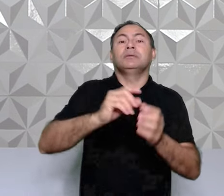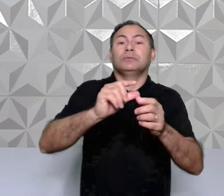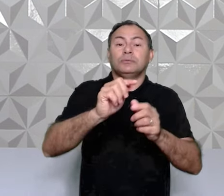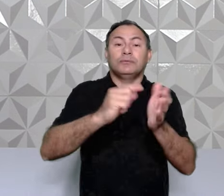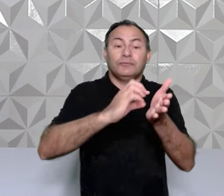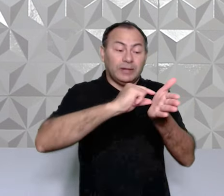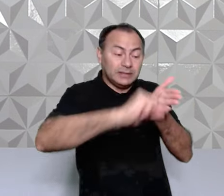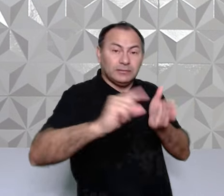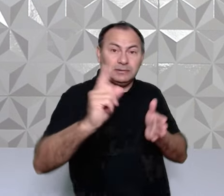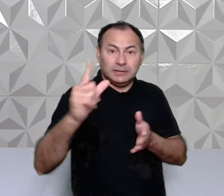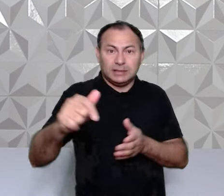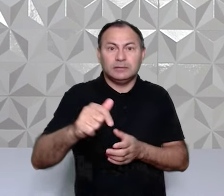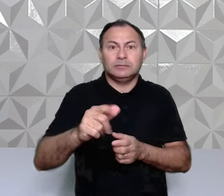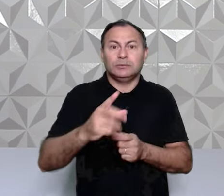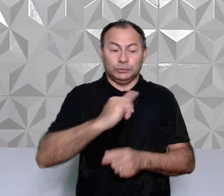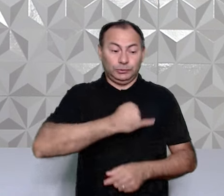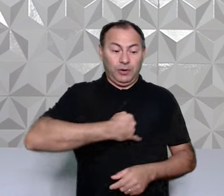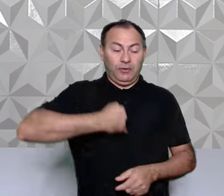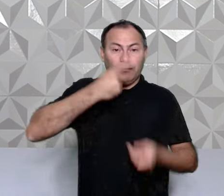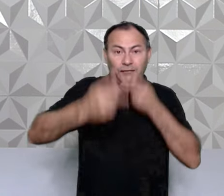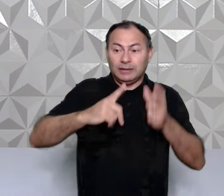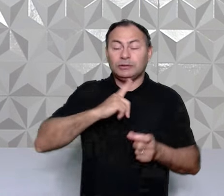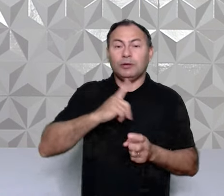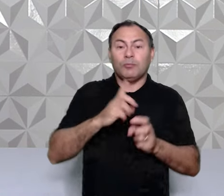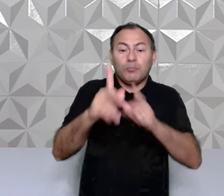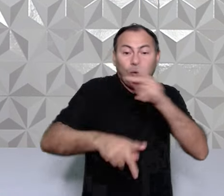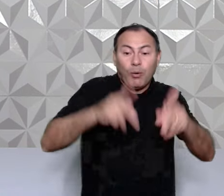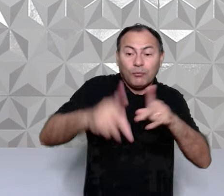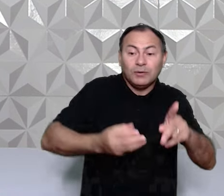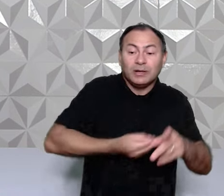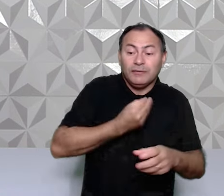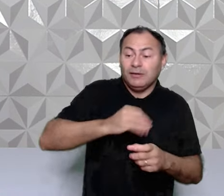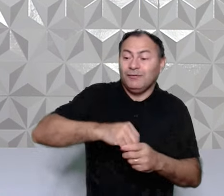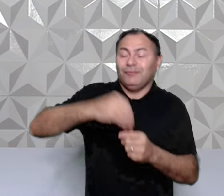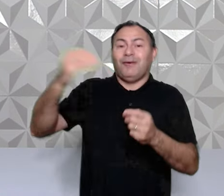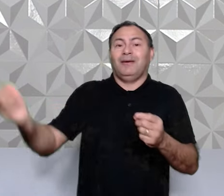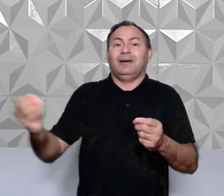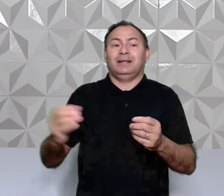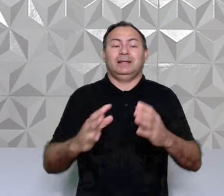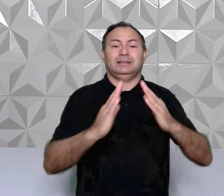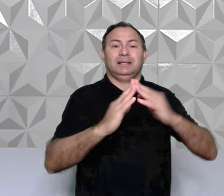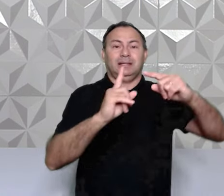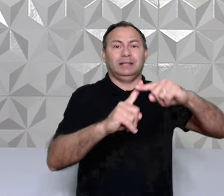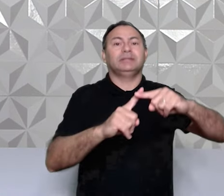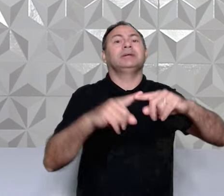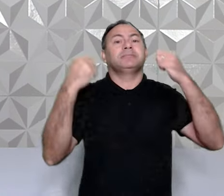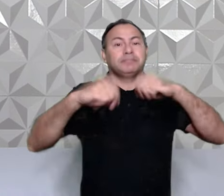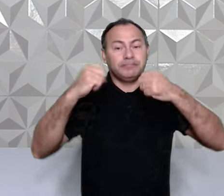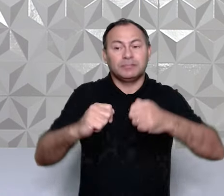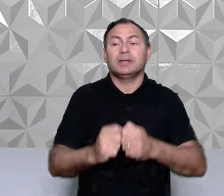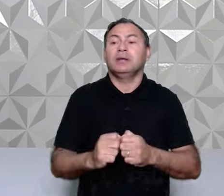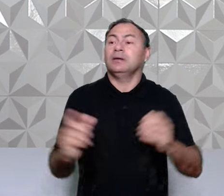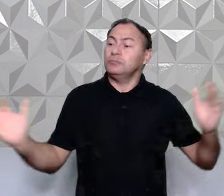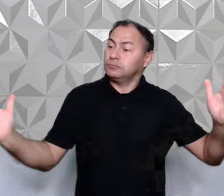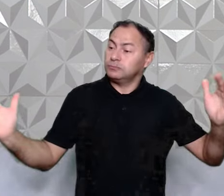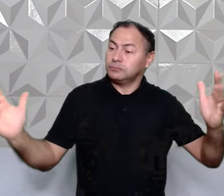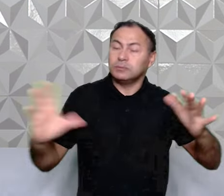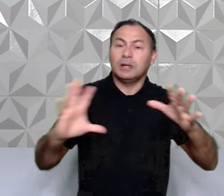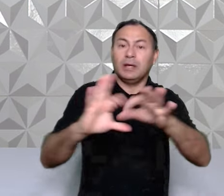o seguinte: eu tenho um rebanho que anda fora desse aprisco e é preciso que